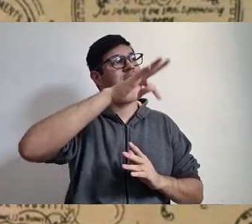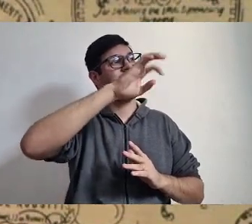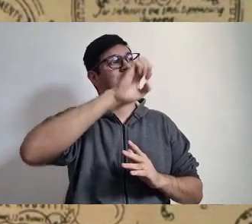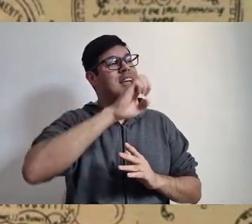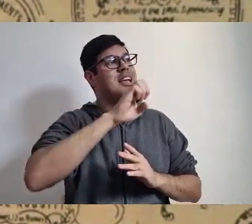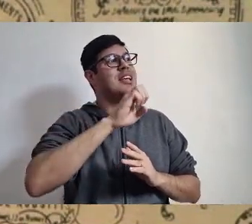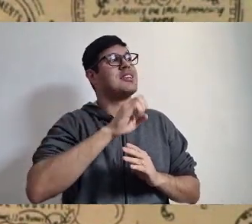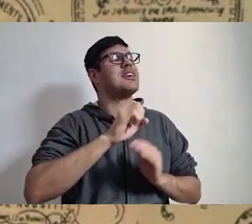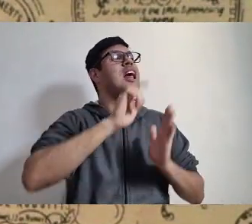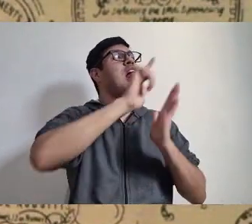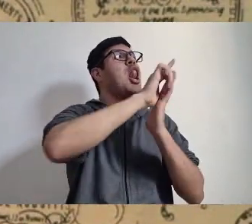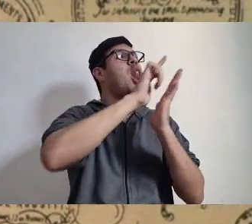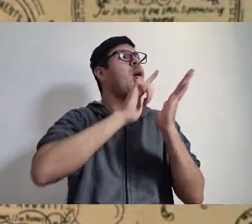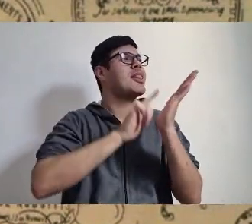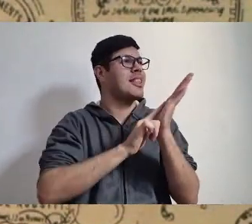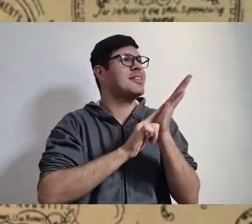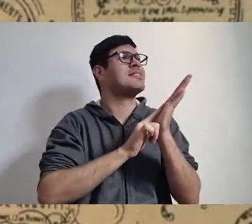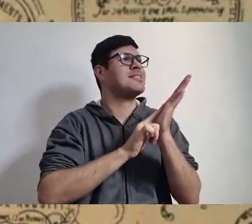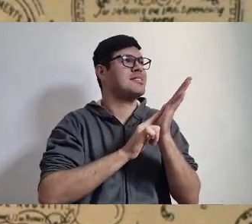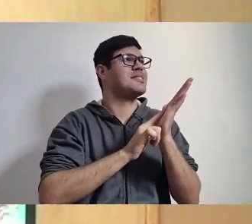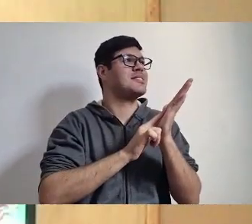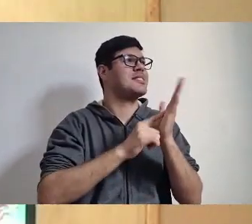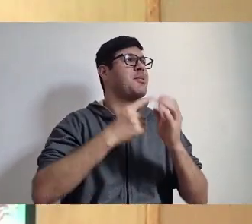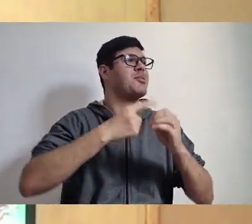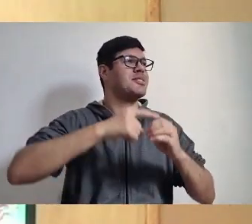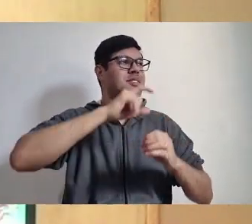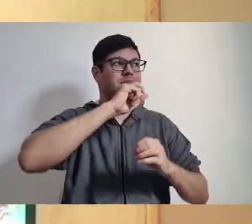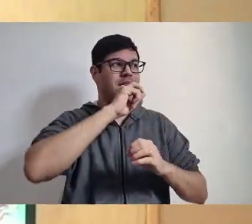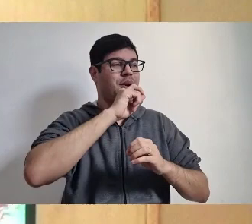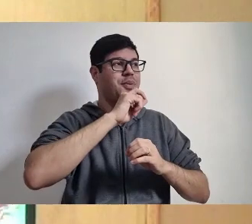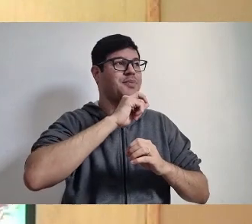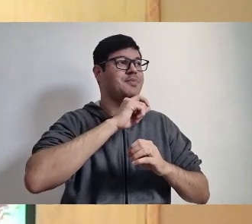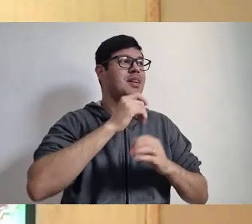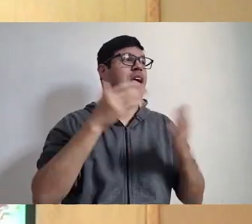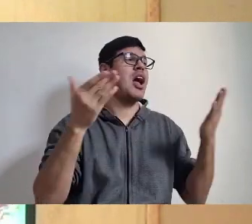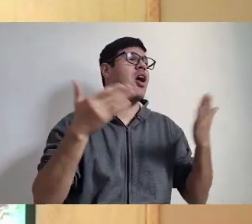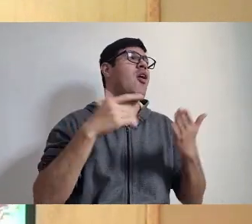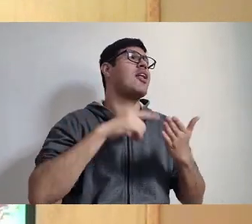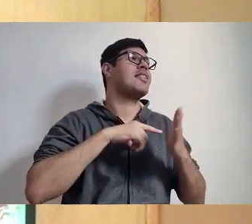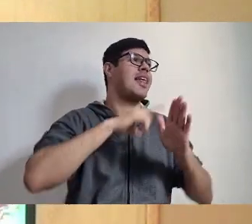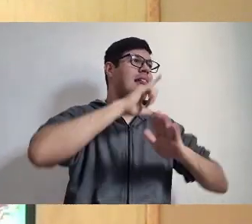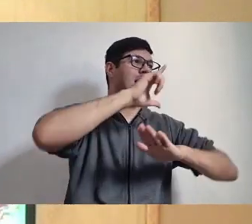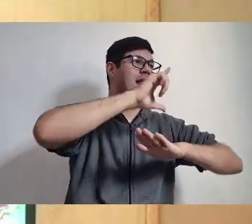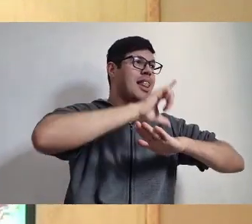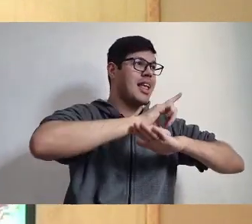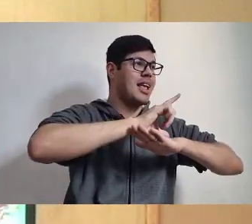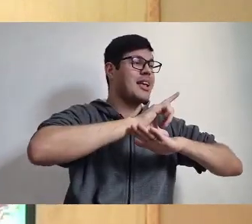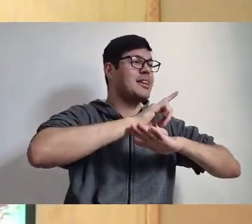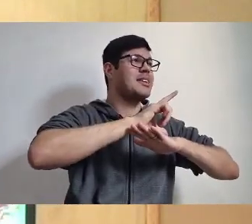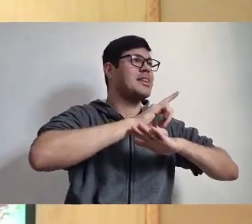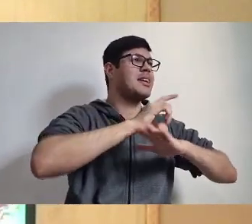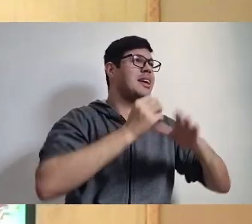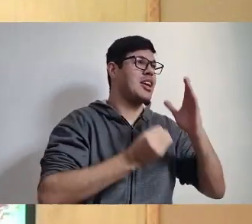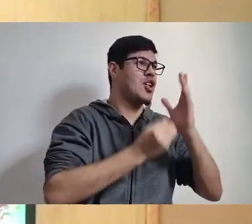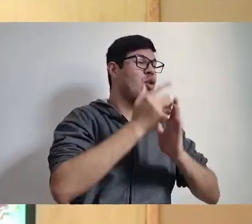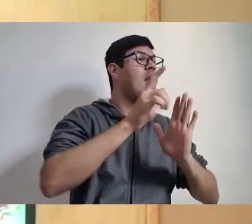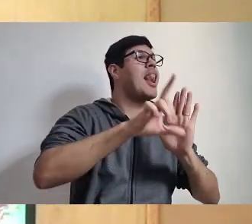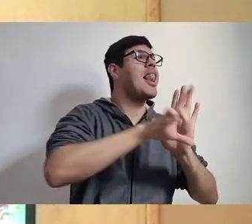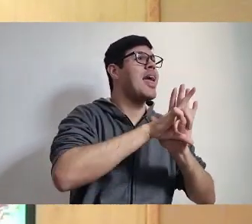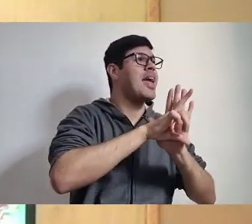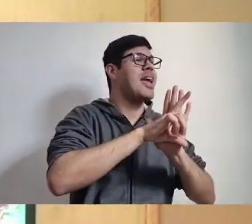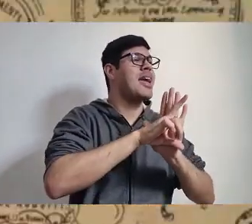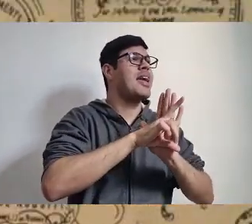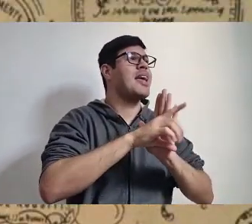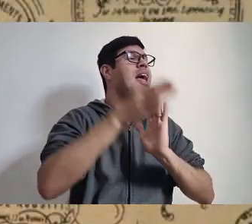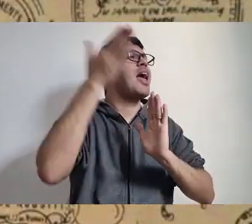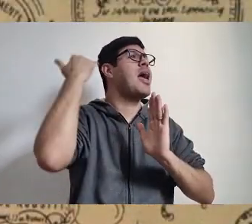Municipal. Poderia ser feito. Exatamente. Agora nós temos lei, na época do Temer, que tirou o monopólio